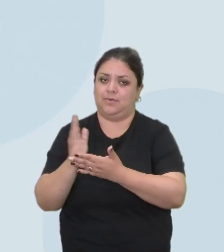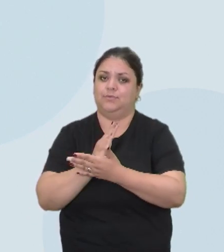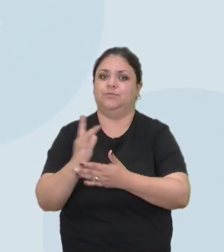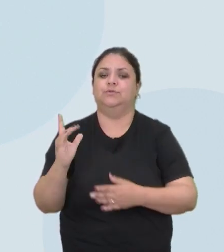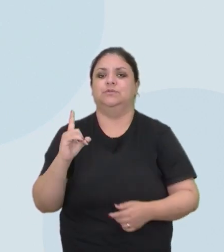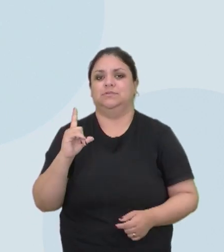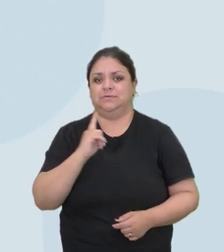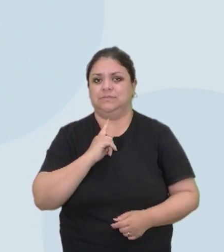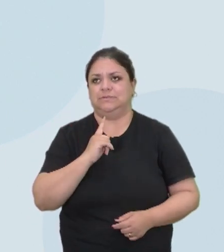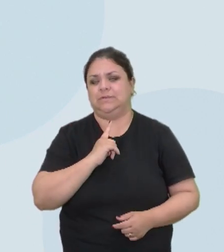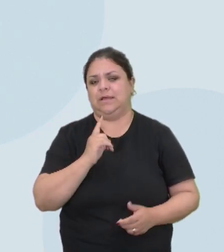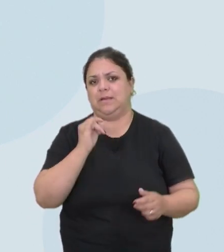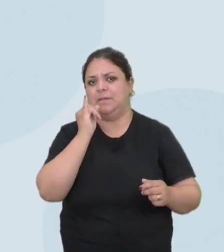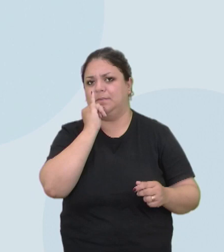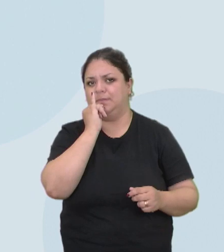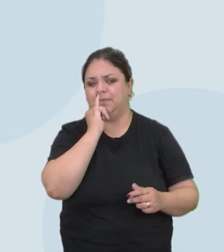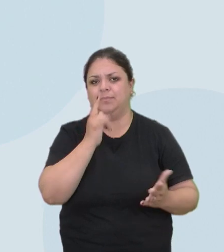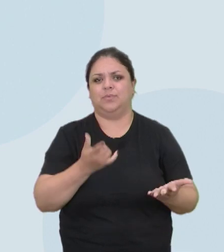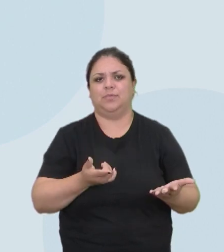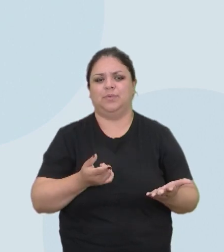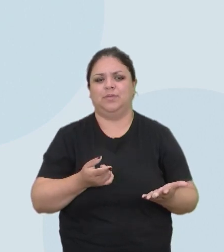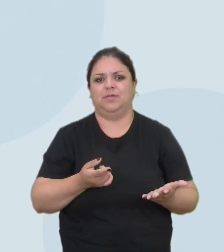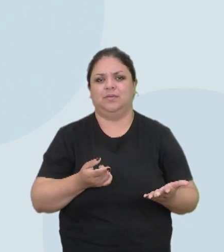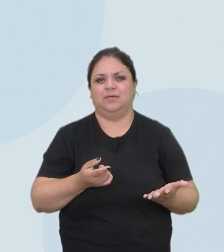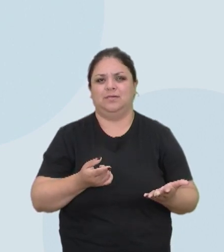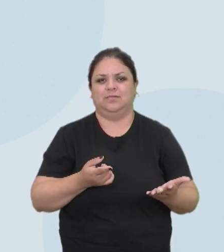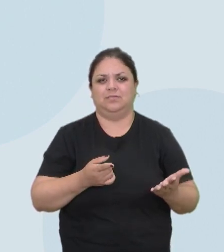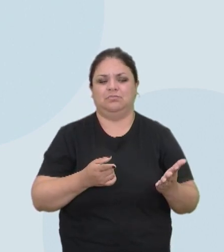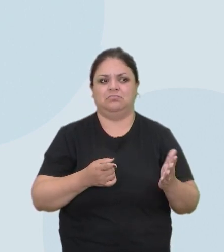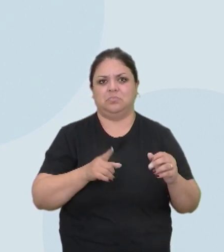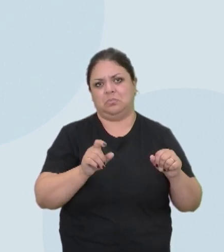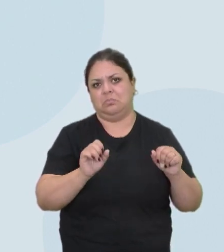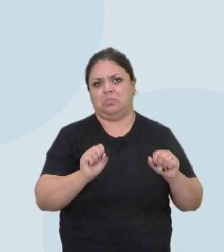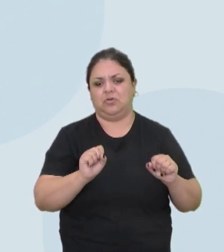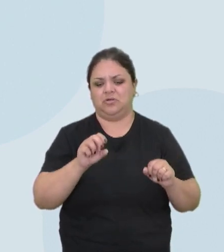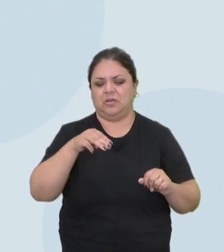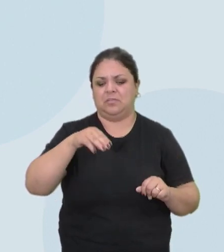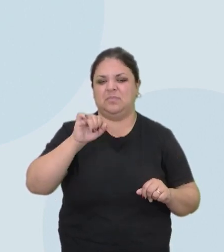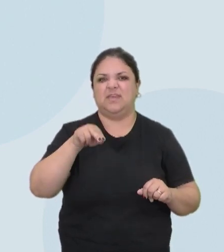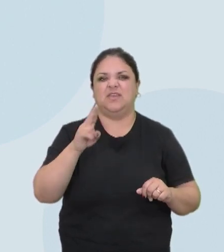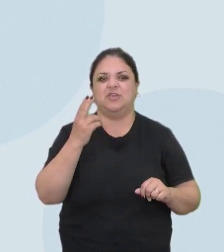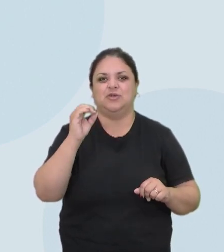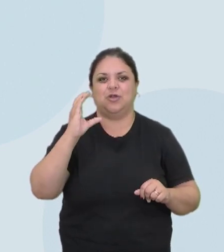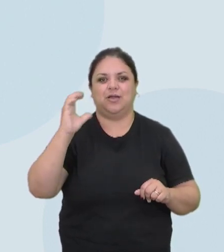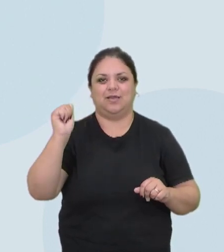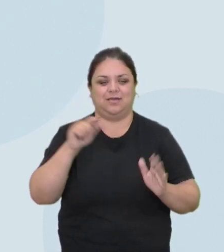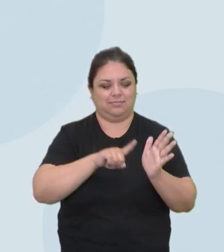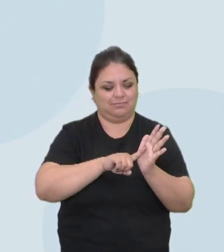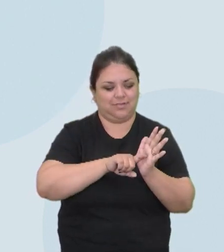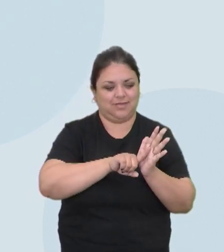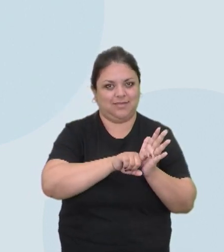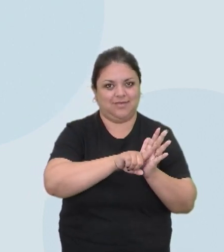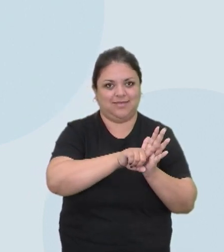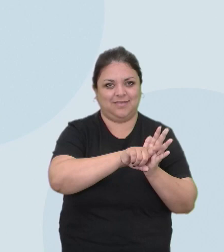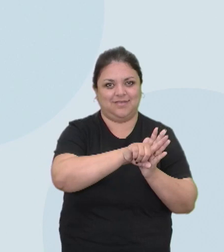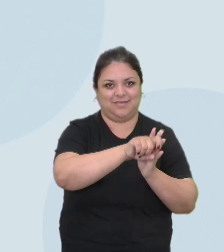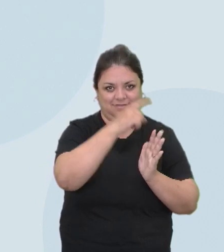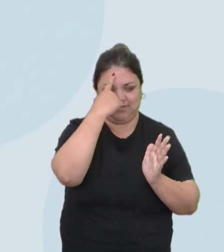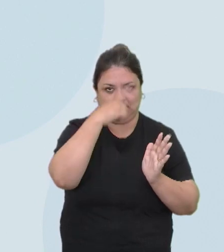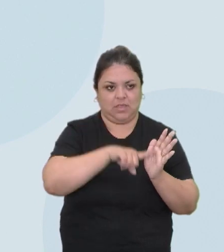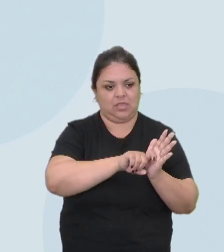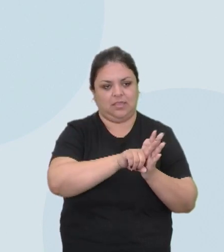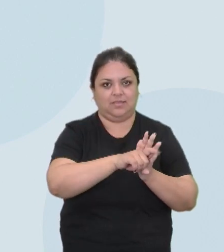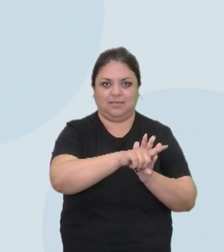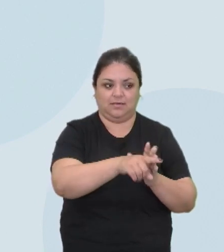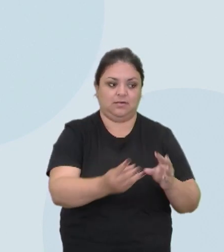se tem, eu posso utilizar ainda de organismos maiores, como as minhocas, e essa decomposição, ou